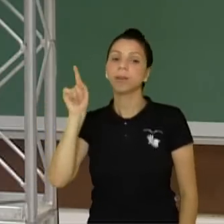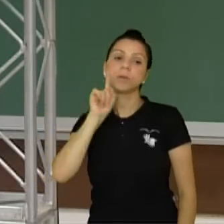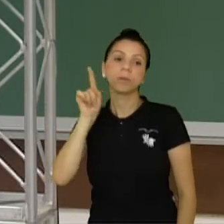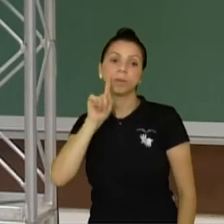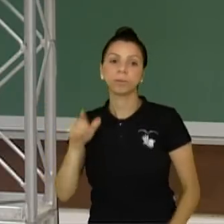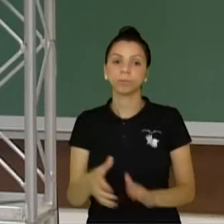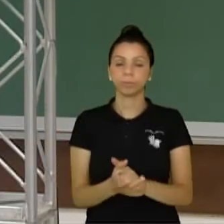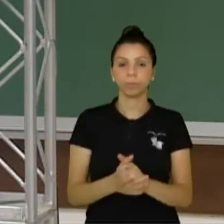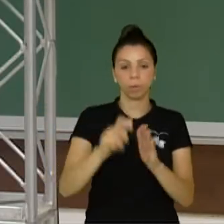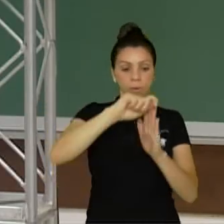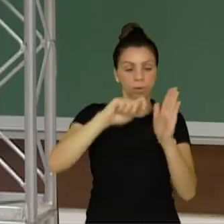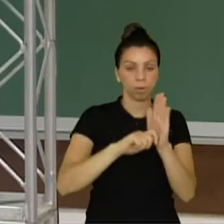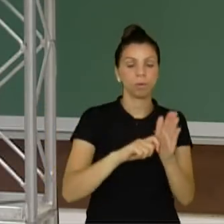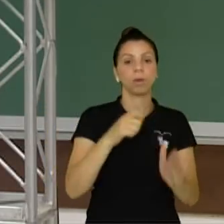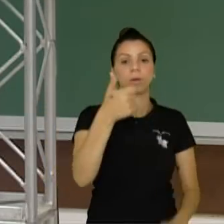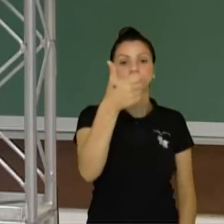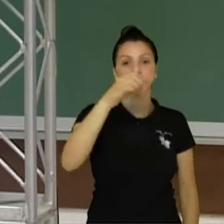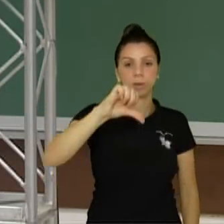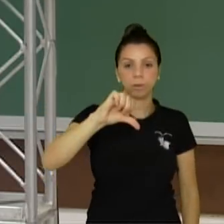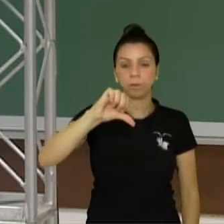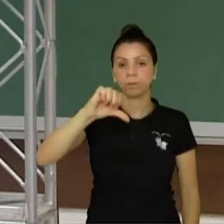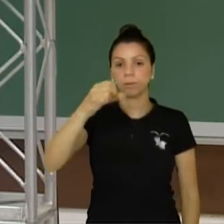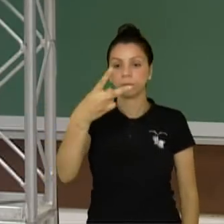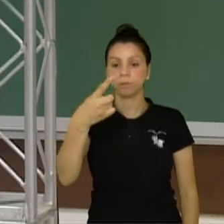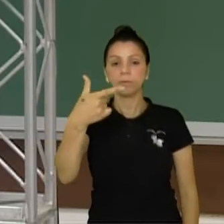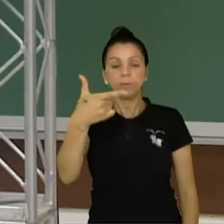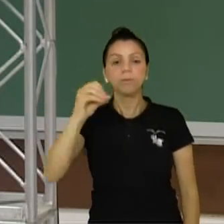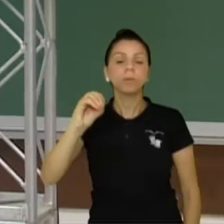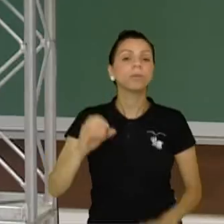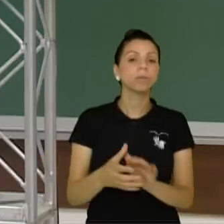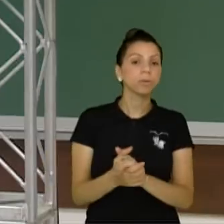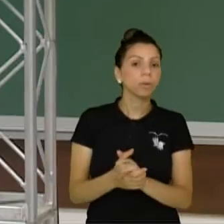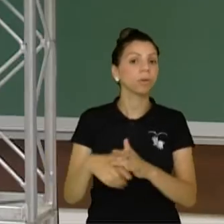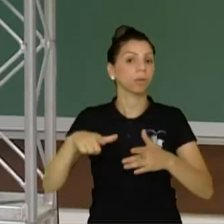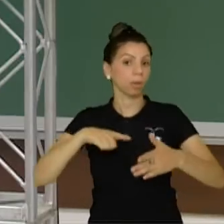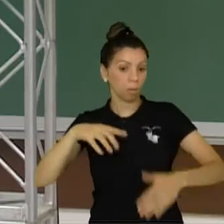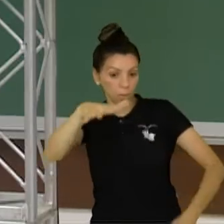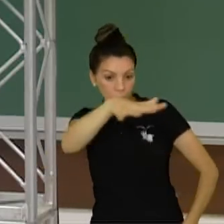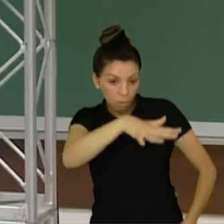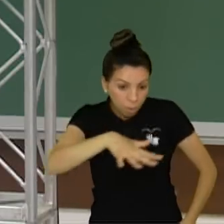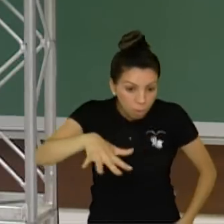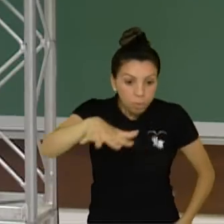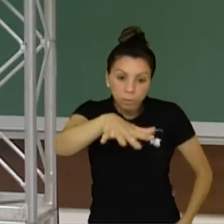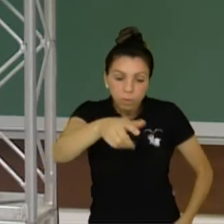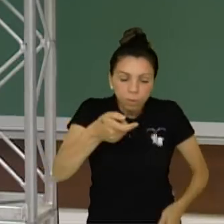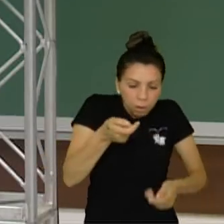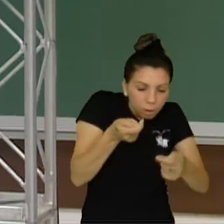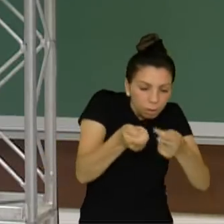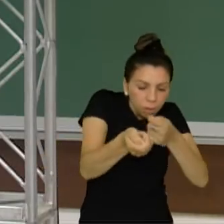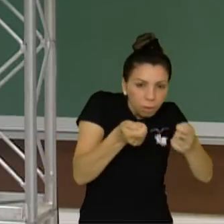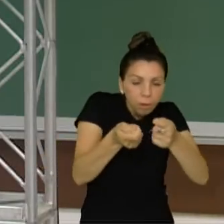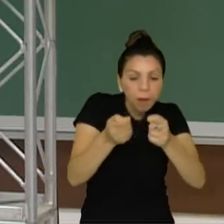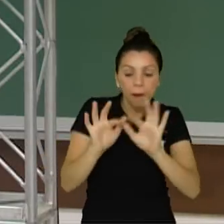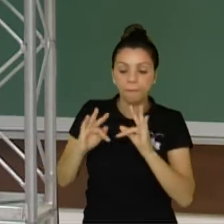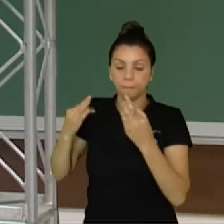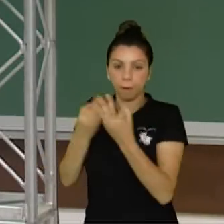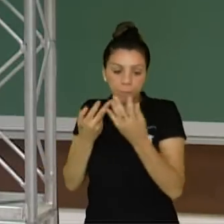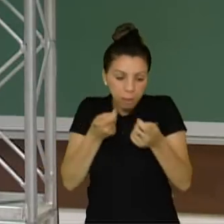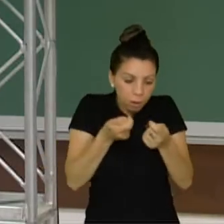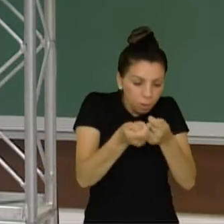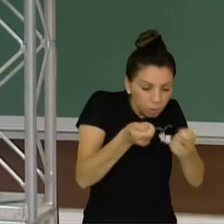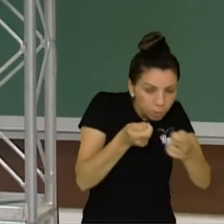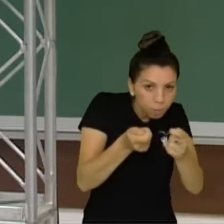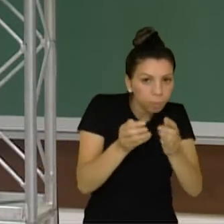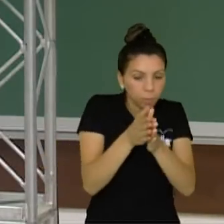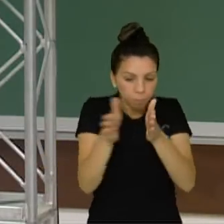séculos 19 e 20. Então, qual setor eles controlaram? A família Rockefeller controlou